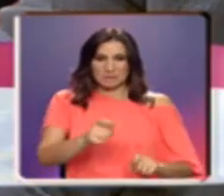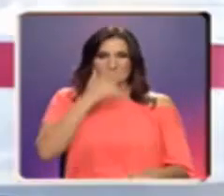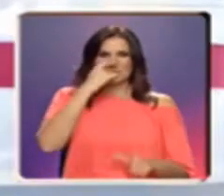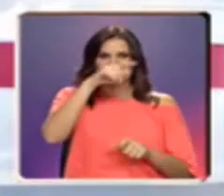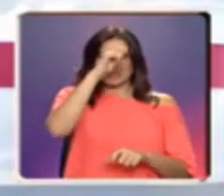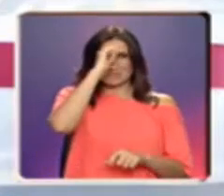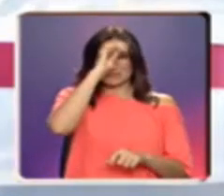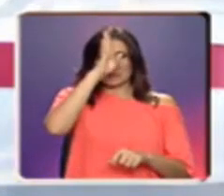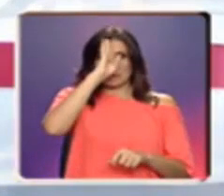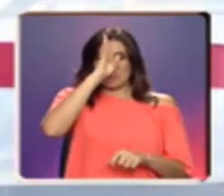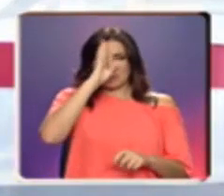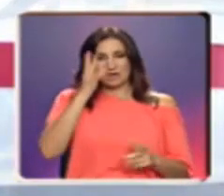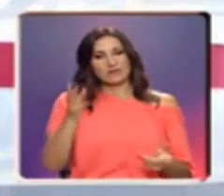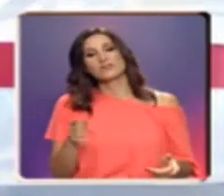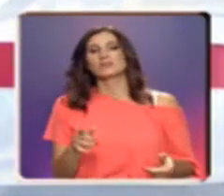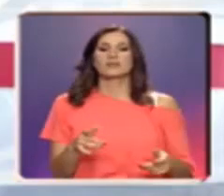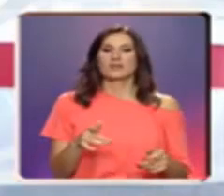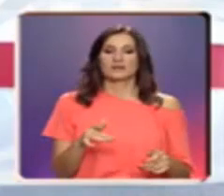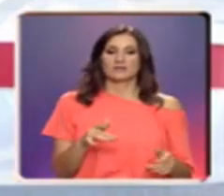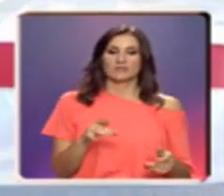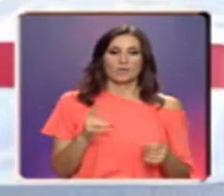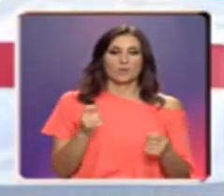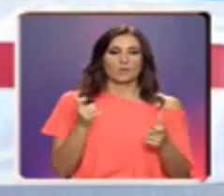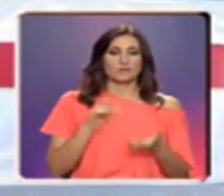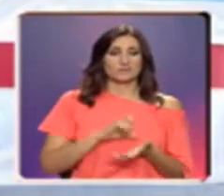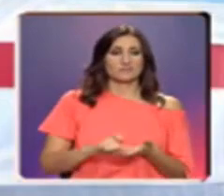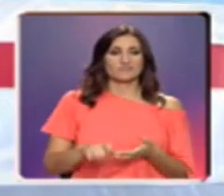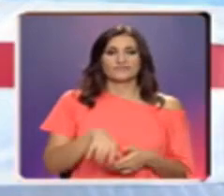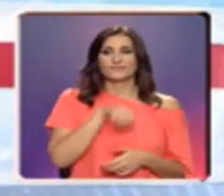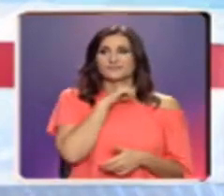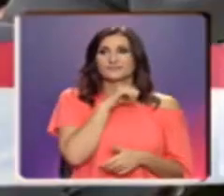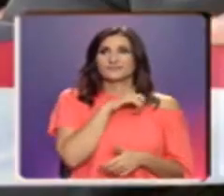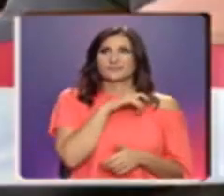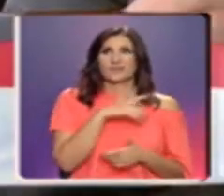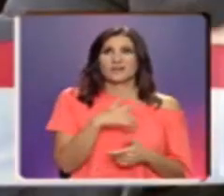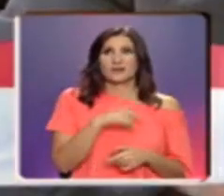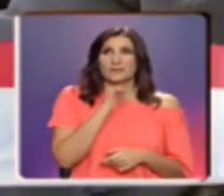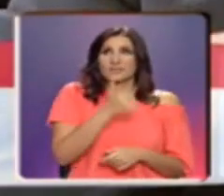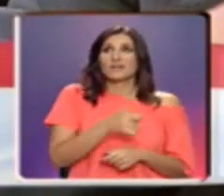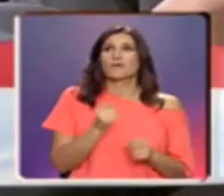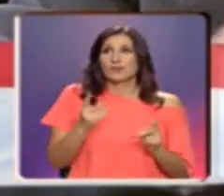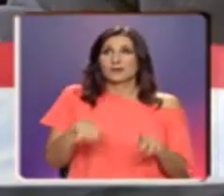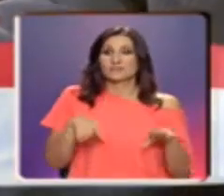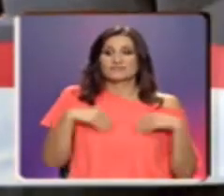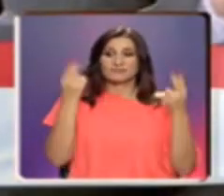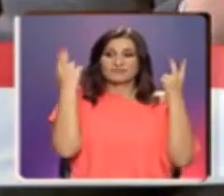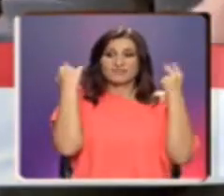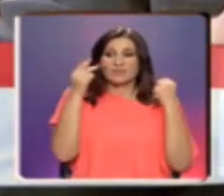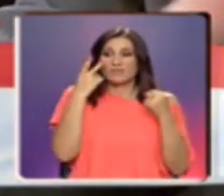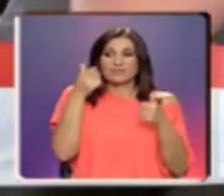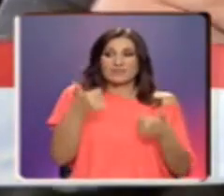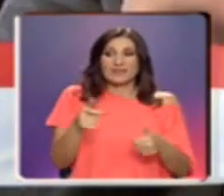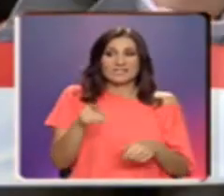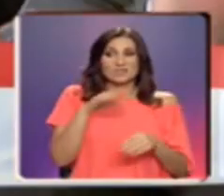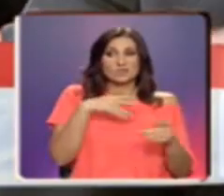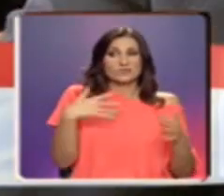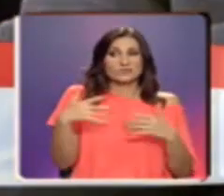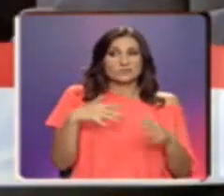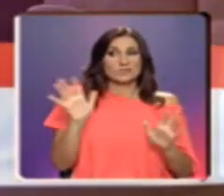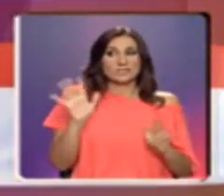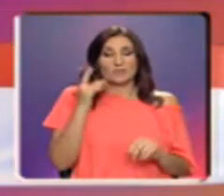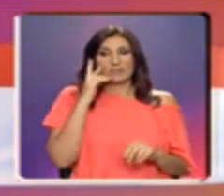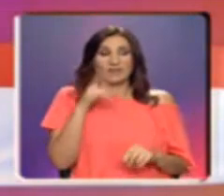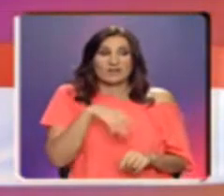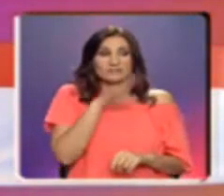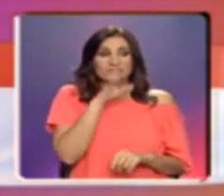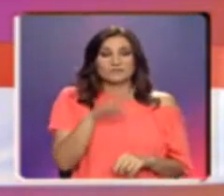sportinguistas já estavam mais ou menos... Já estavam cambúzios. Ah, perdeu, sim senhor, eu nem vivo muito bem o jogo. Não, pois, é o